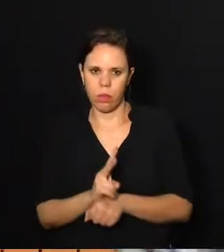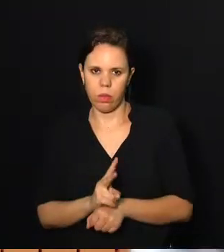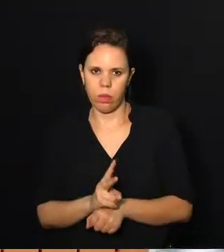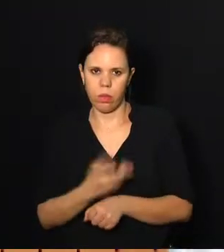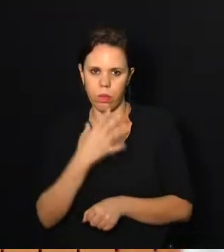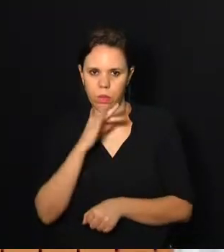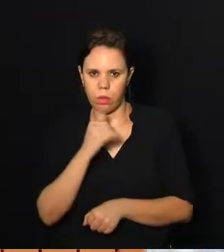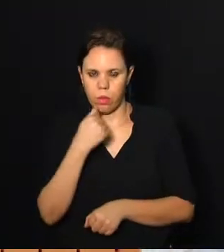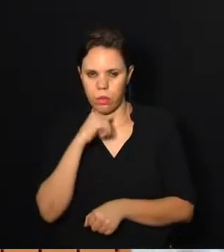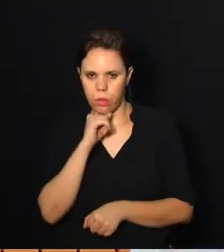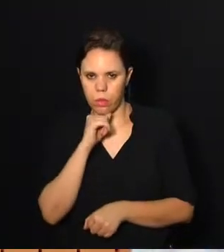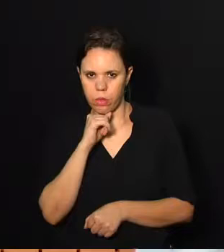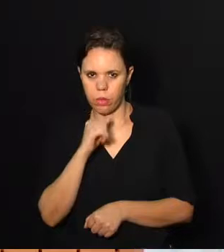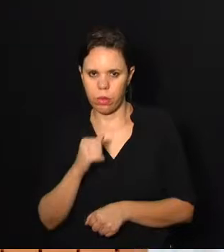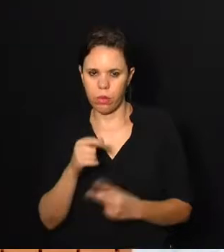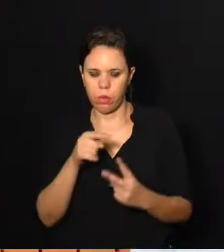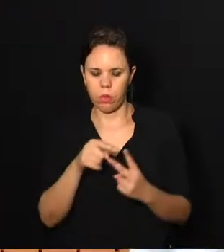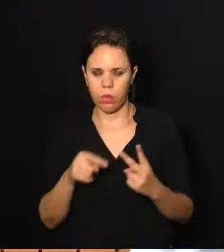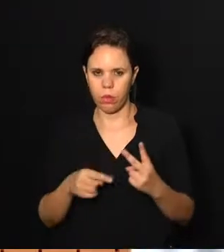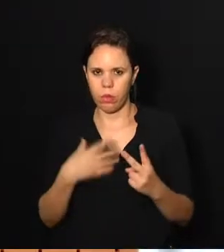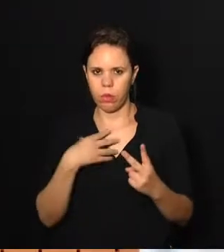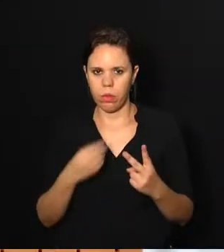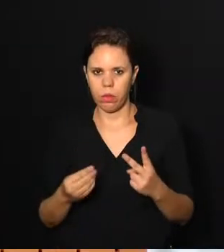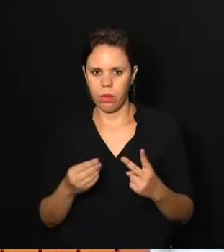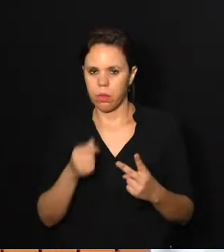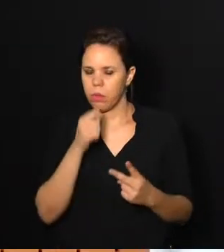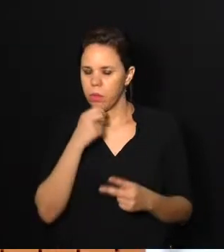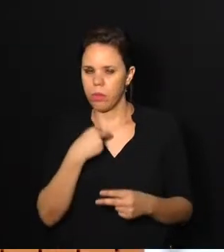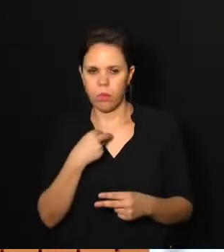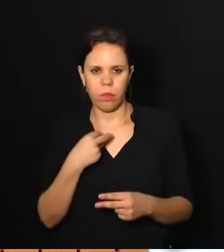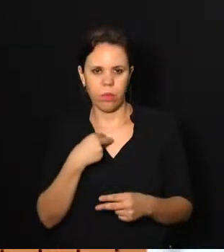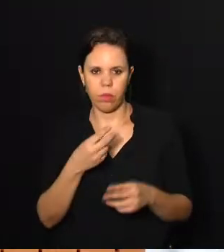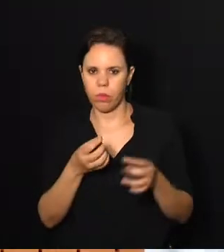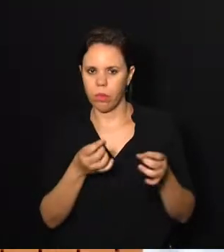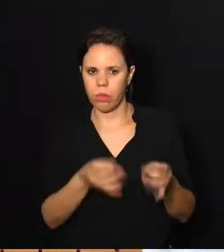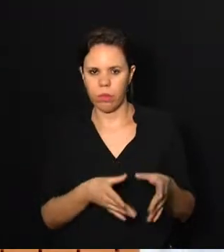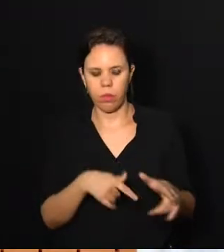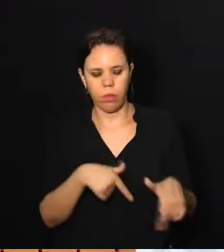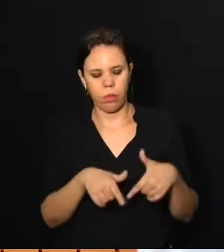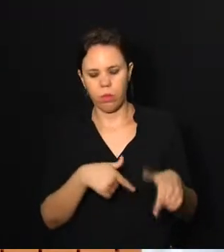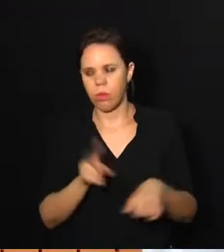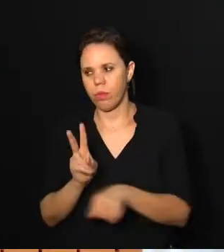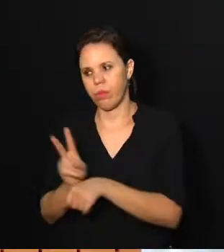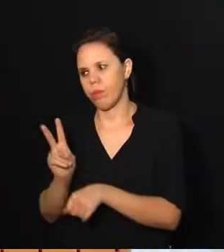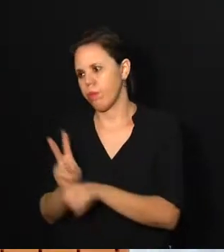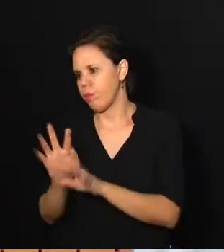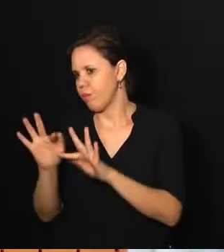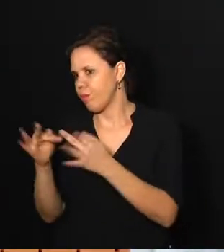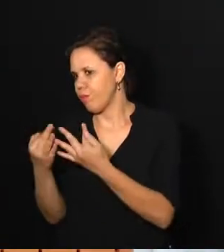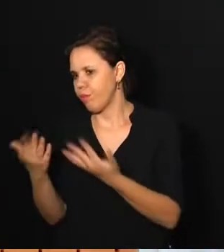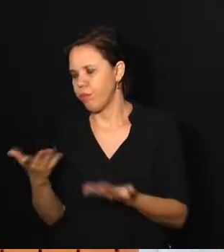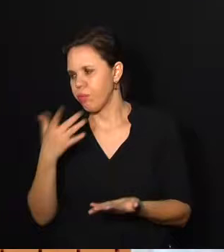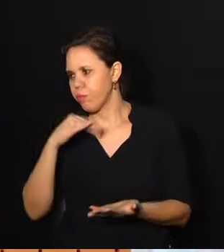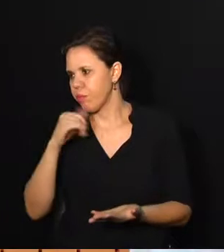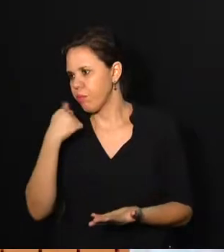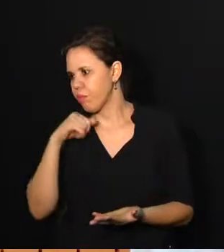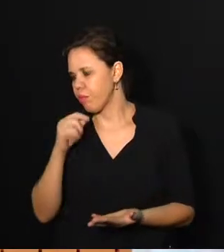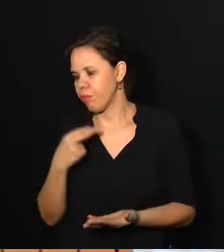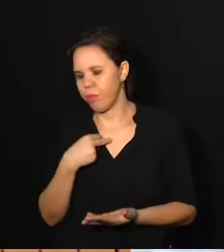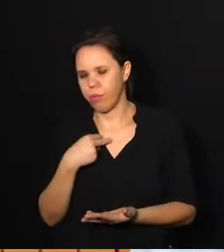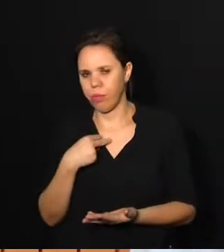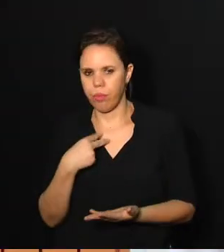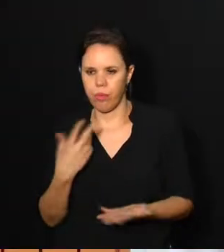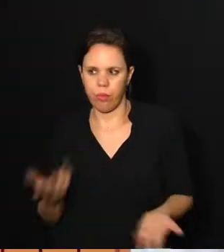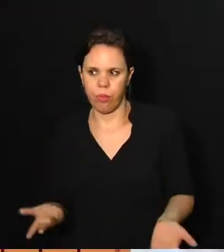e mãe, sendo um ou sendo dois, não tem condição de deixar o trabalho para cuidar dos pais e das mães,